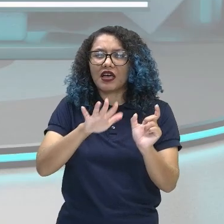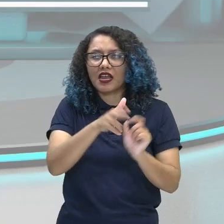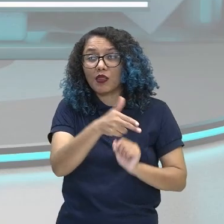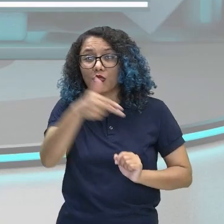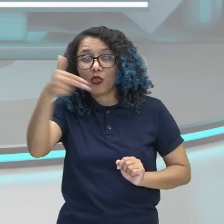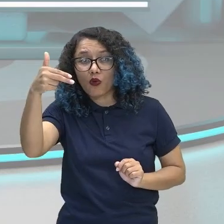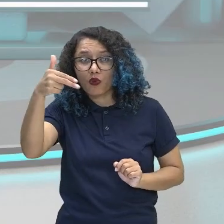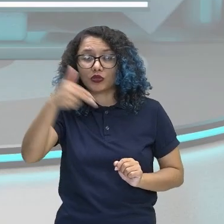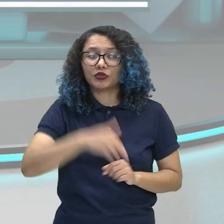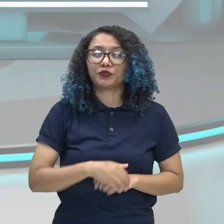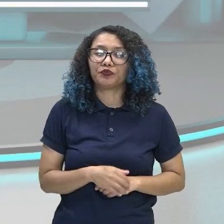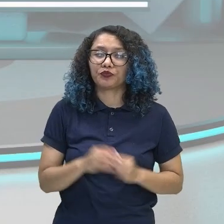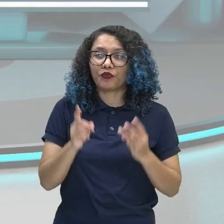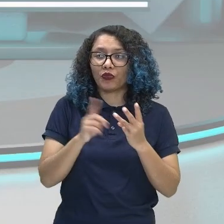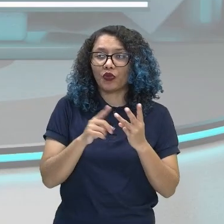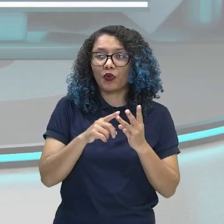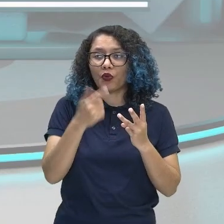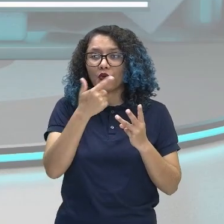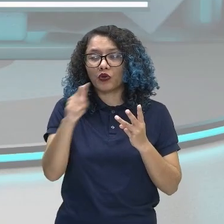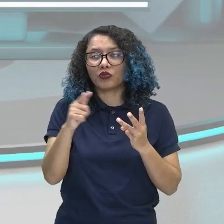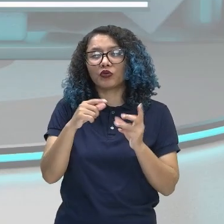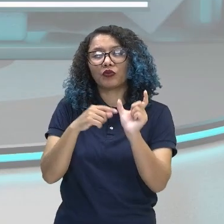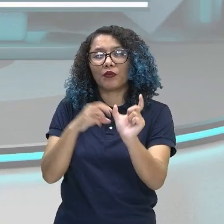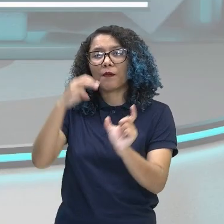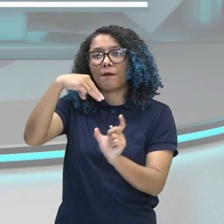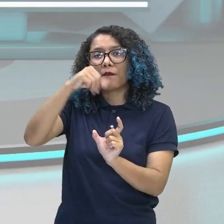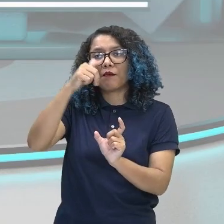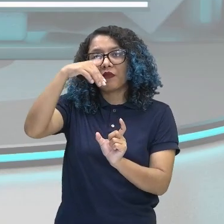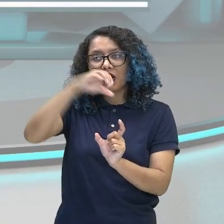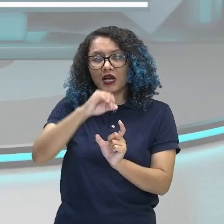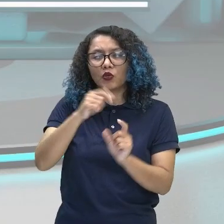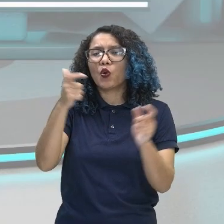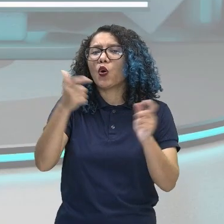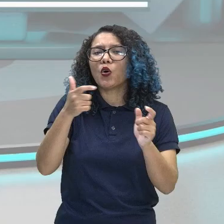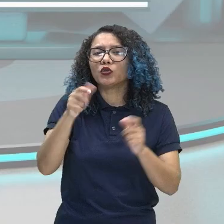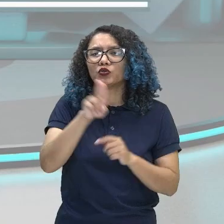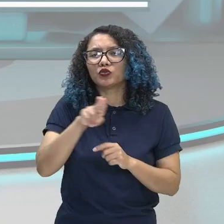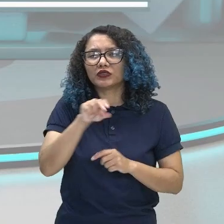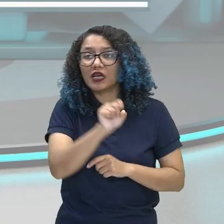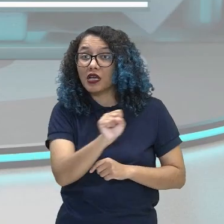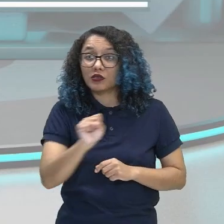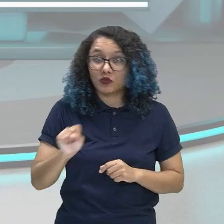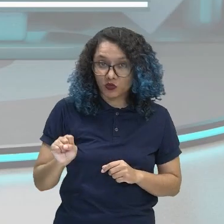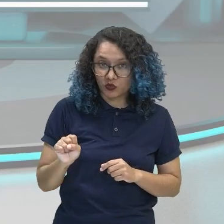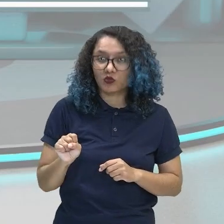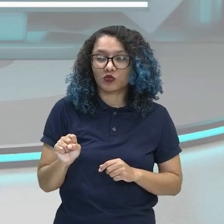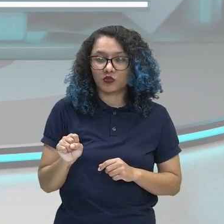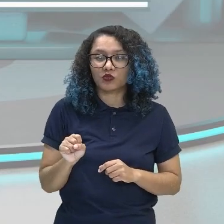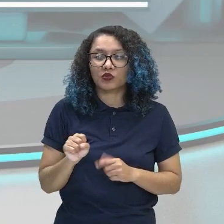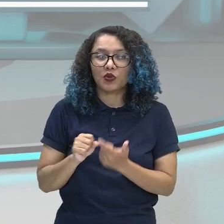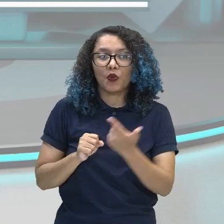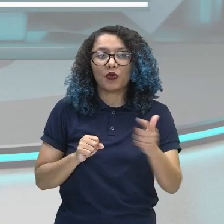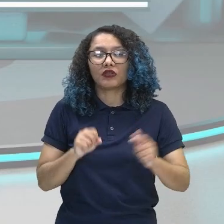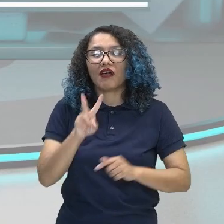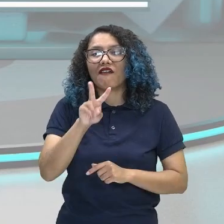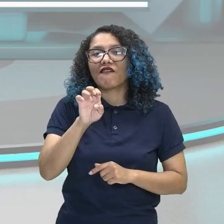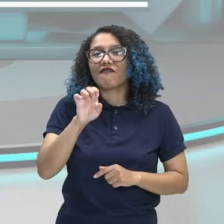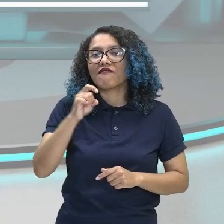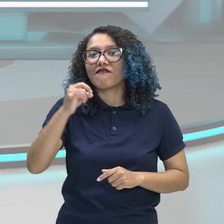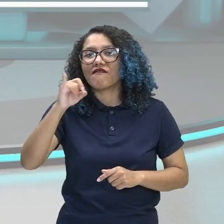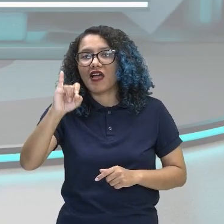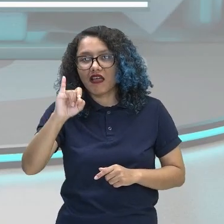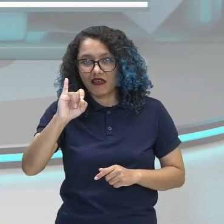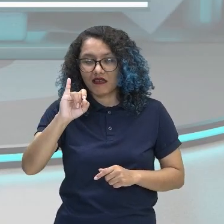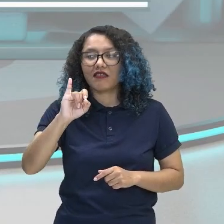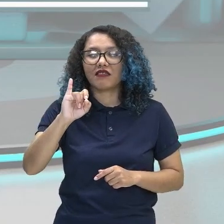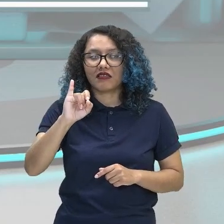nordeste, a palavra mano, aí na região sudeste, e véi na parte centro-oeste